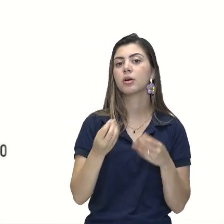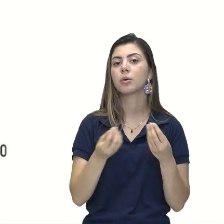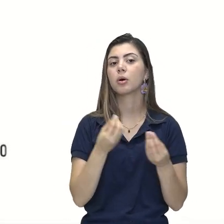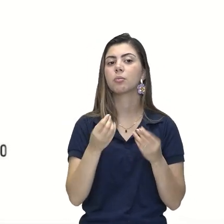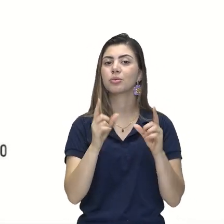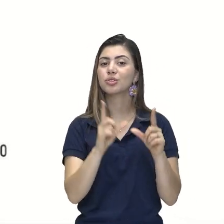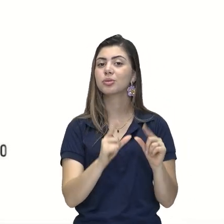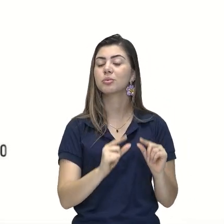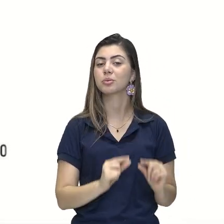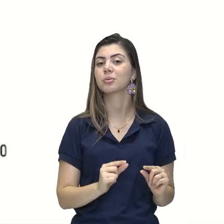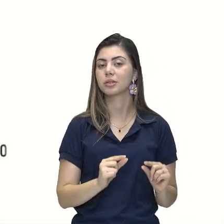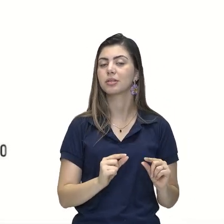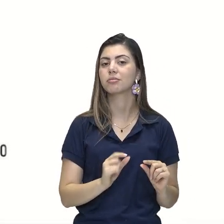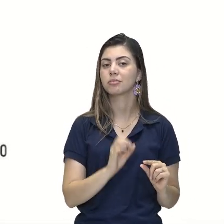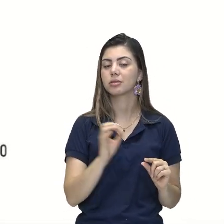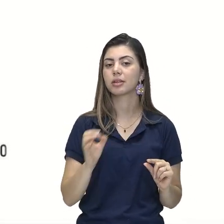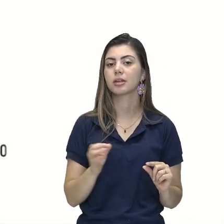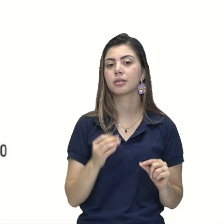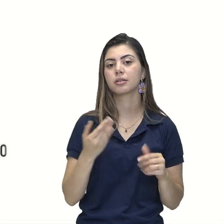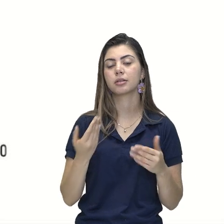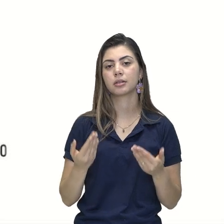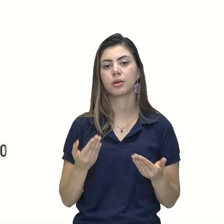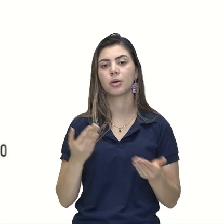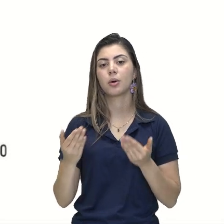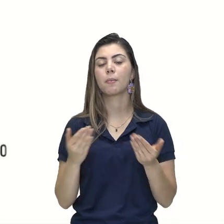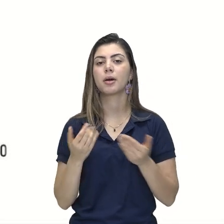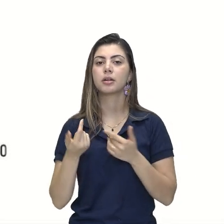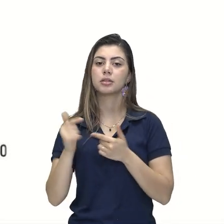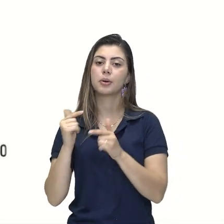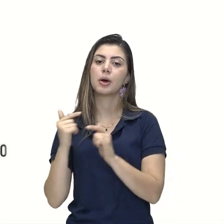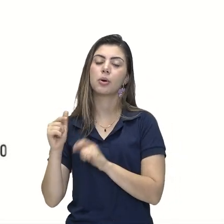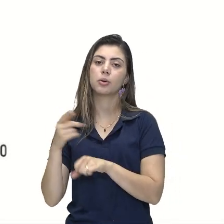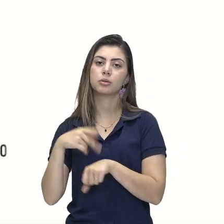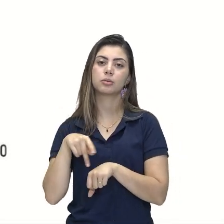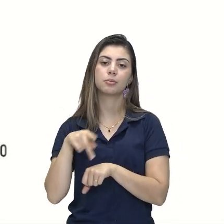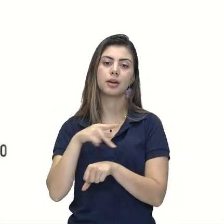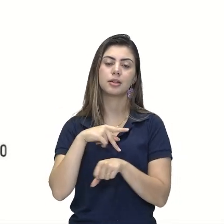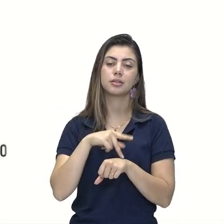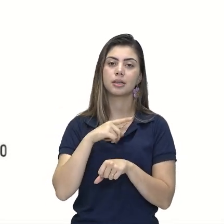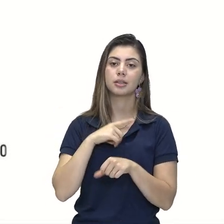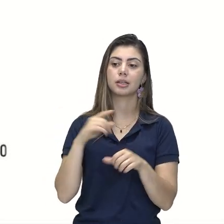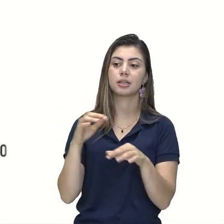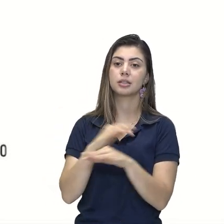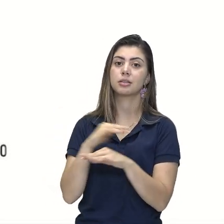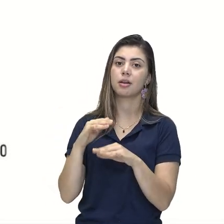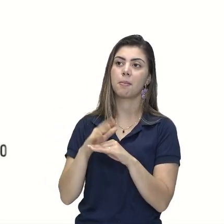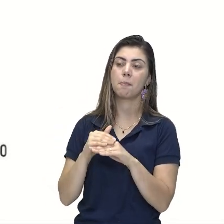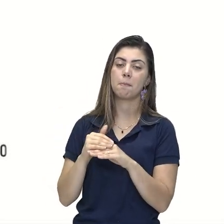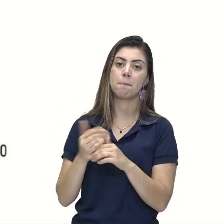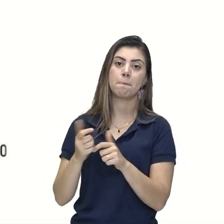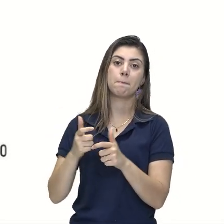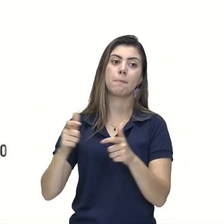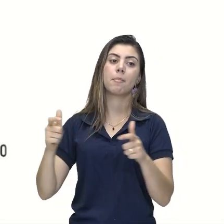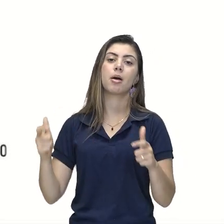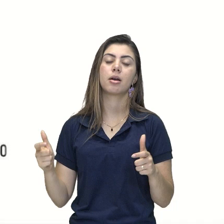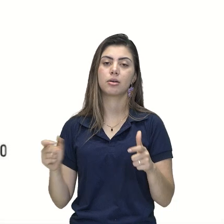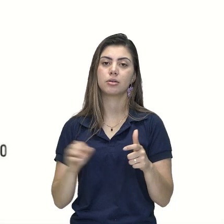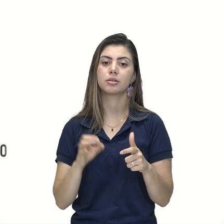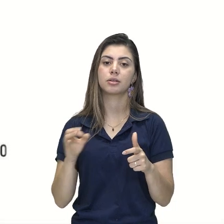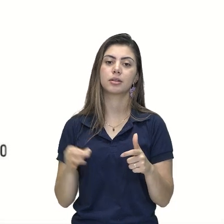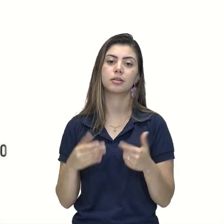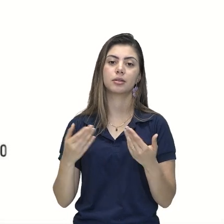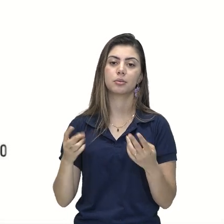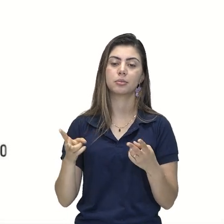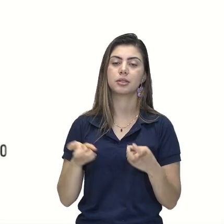mais baixas, né? E nós temos os países com taxas de urbanização mais elevadas, onde no nosso mapa